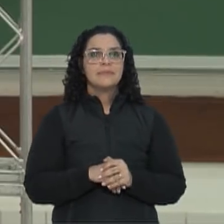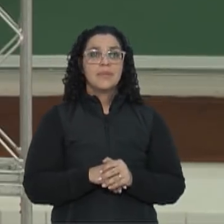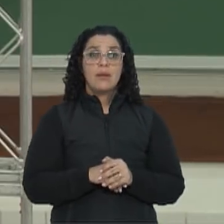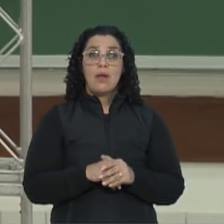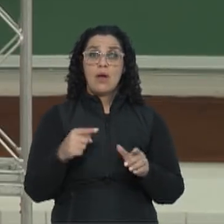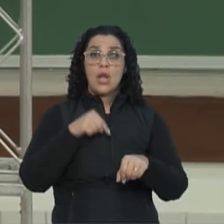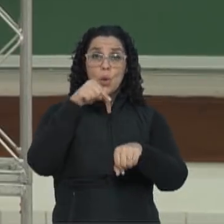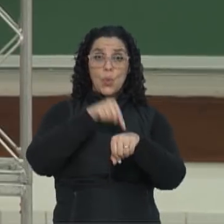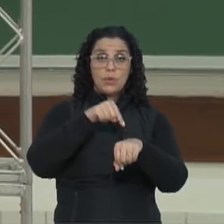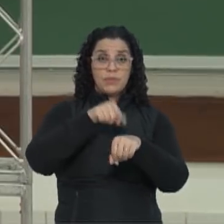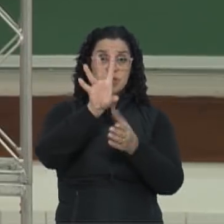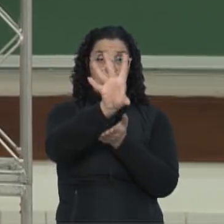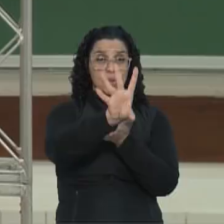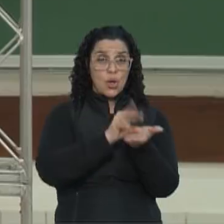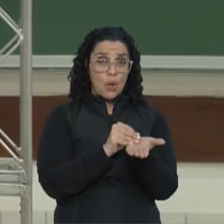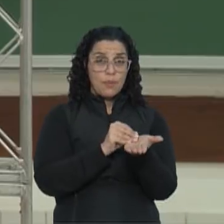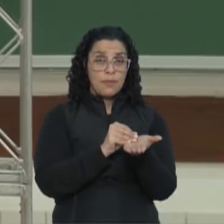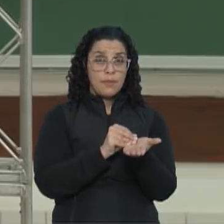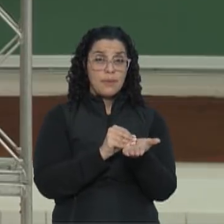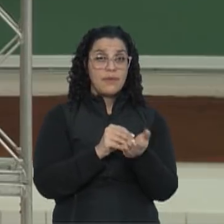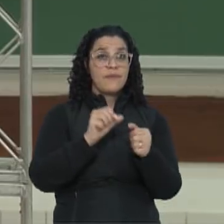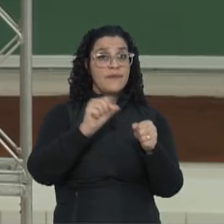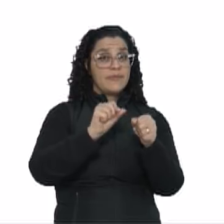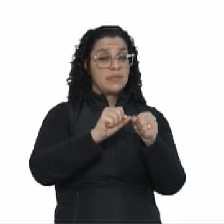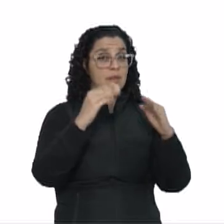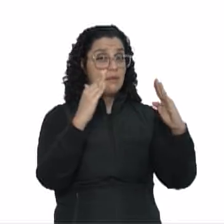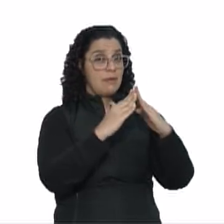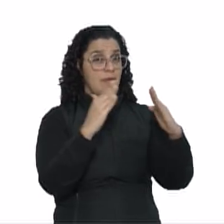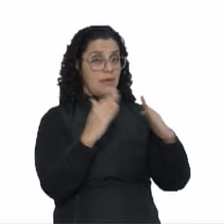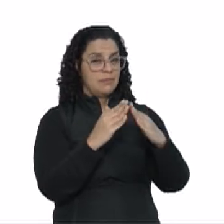Um tempinho para copiar, para ficar de tarefa.